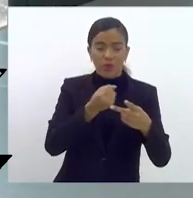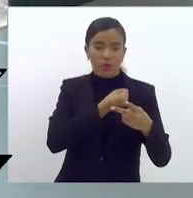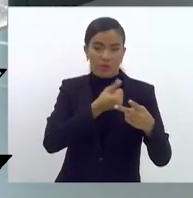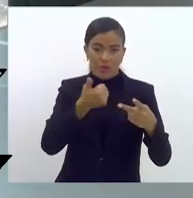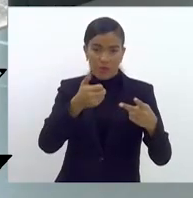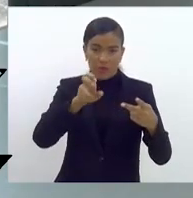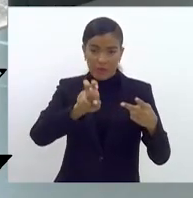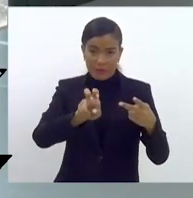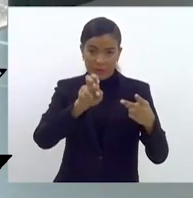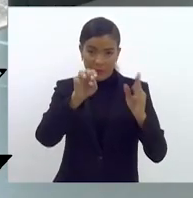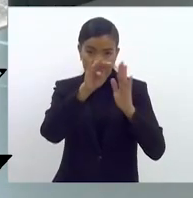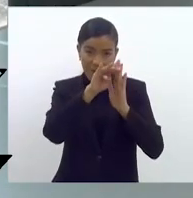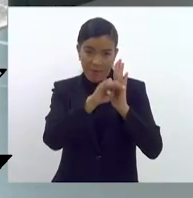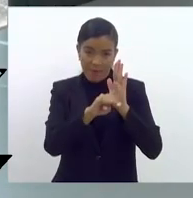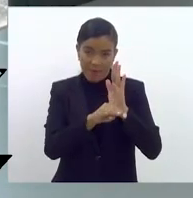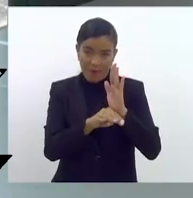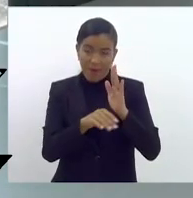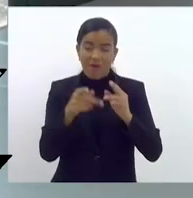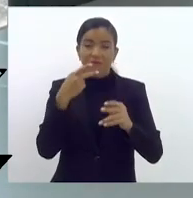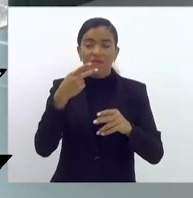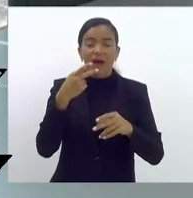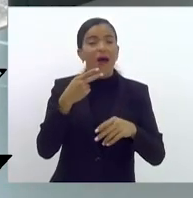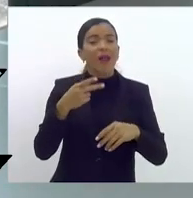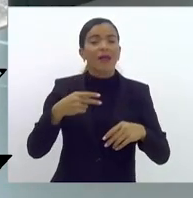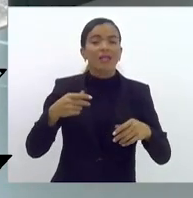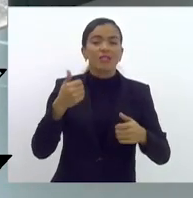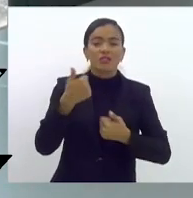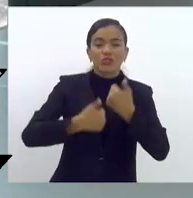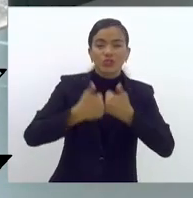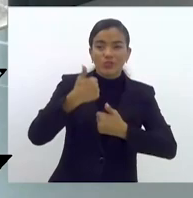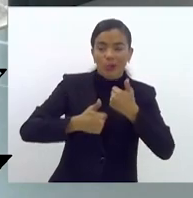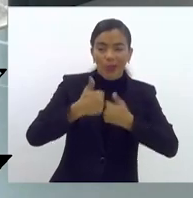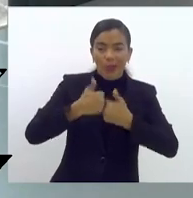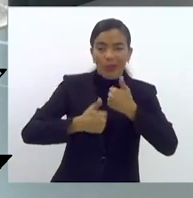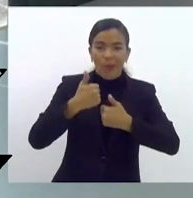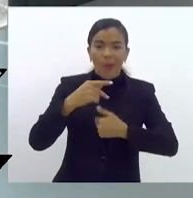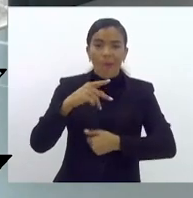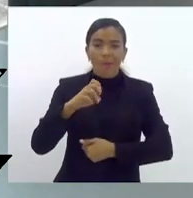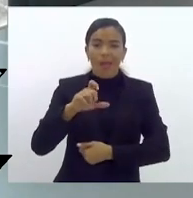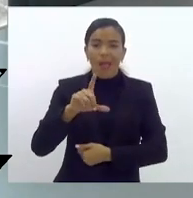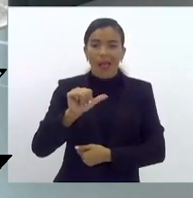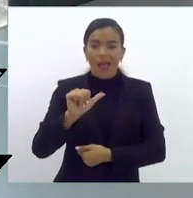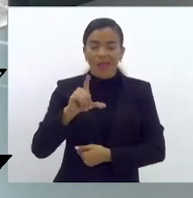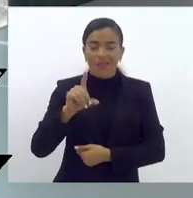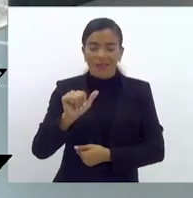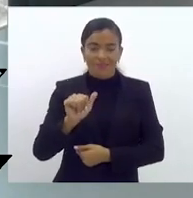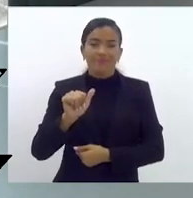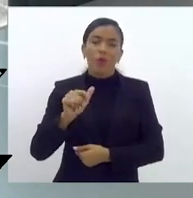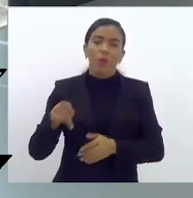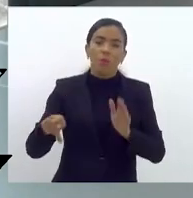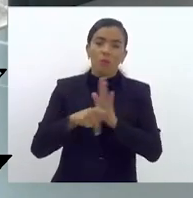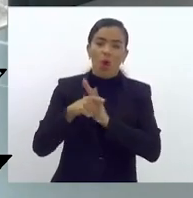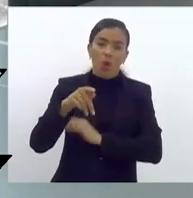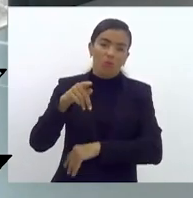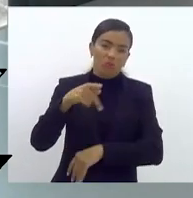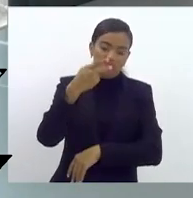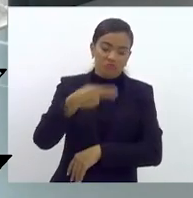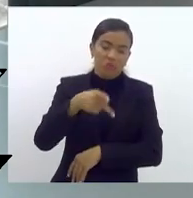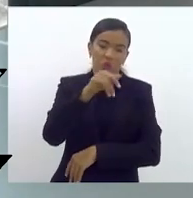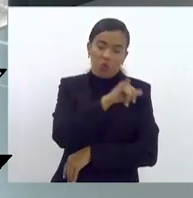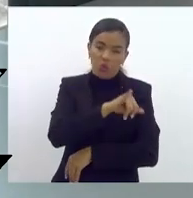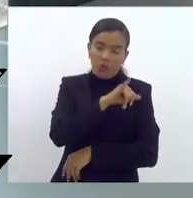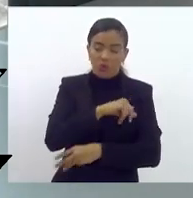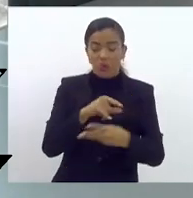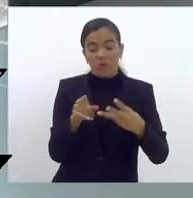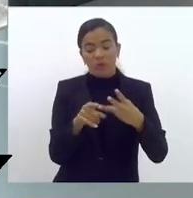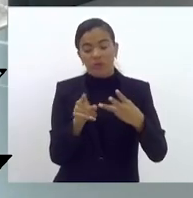da pauta que declara pelada de futebol como patrimônio imaterial do Estado do Rio e a gente tem o último